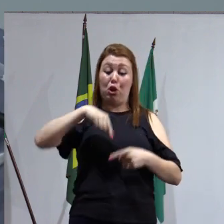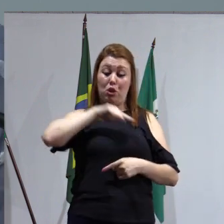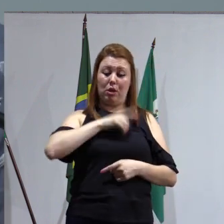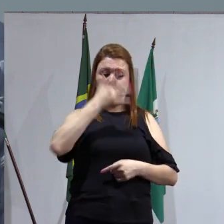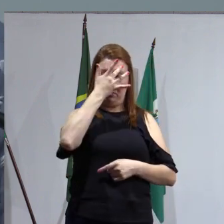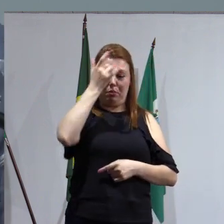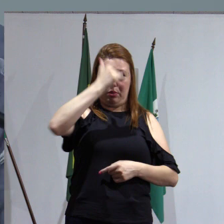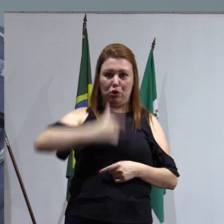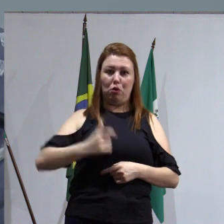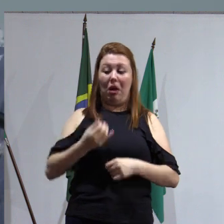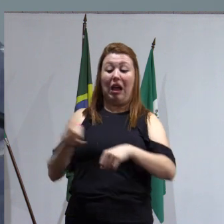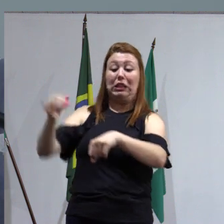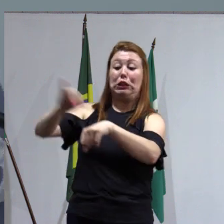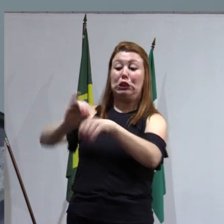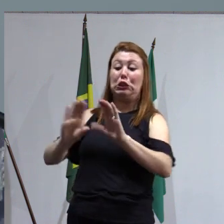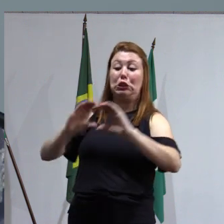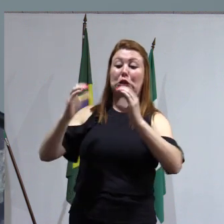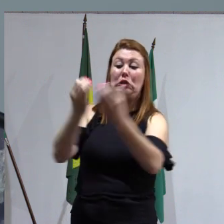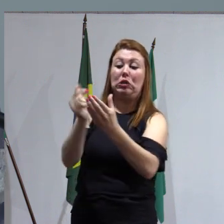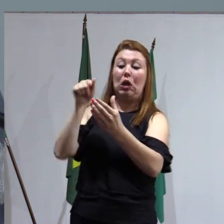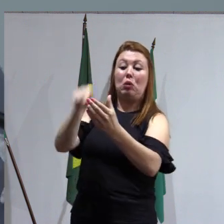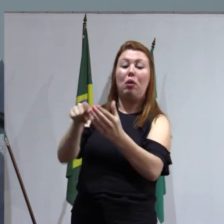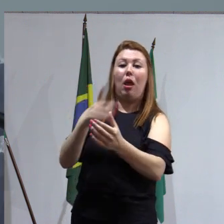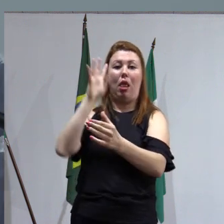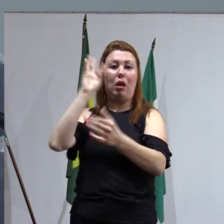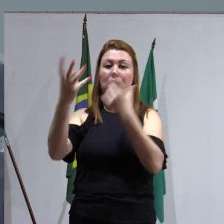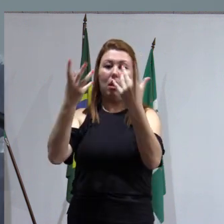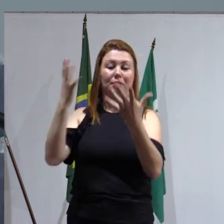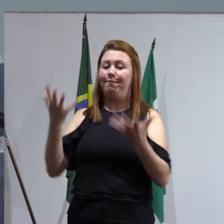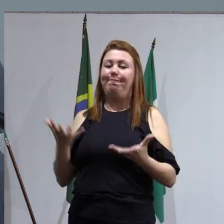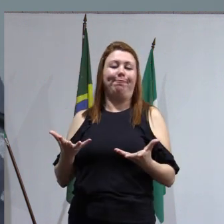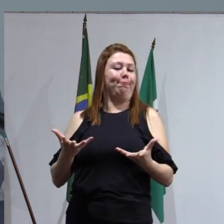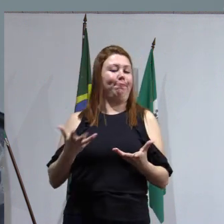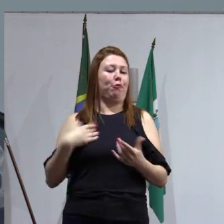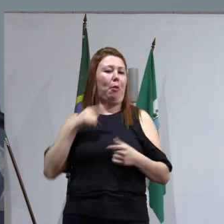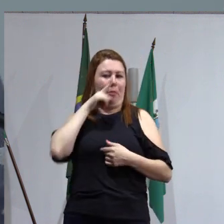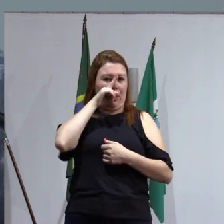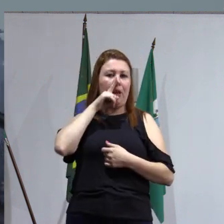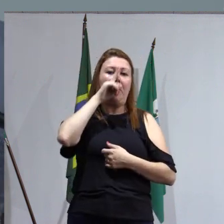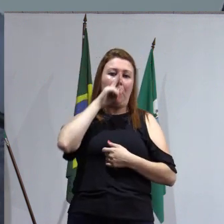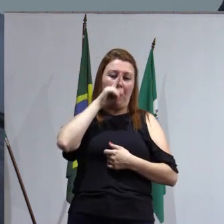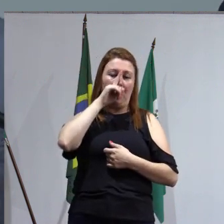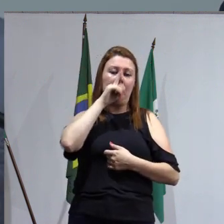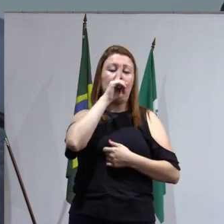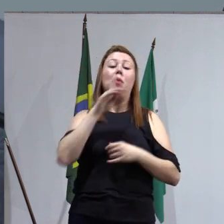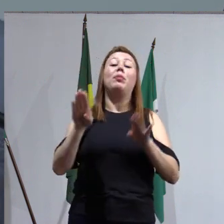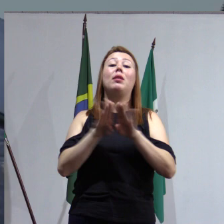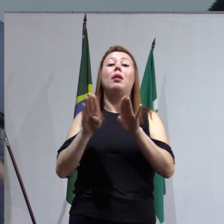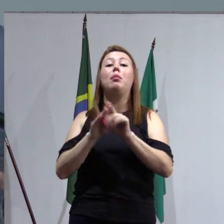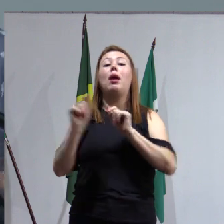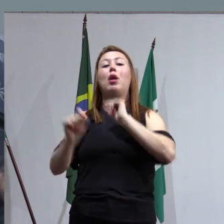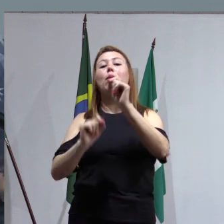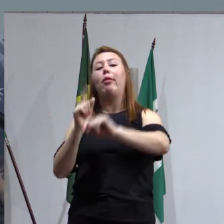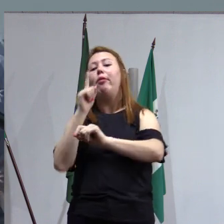pela descentralização da gestão dos recursos, e também a questão das lacunas